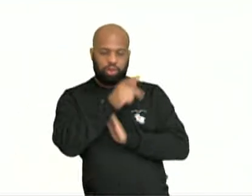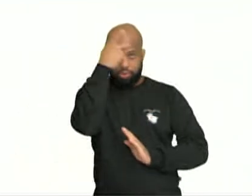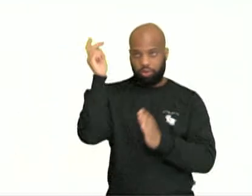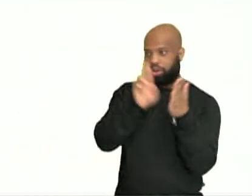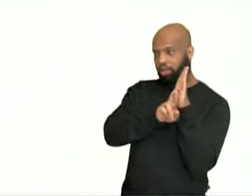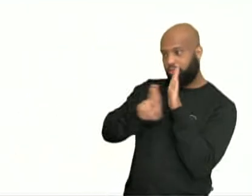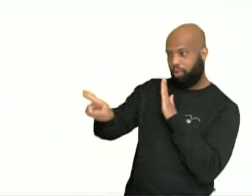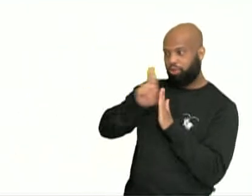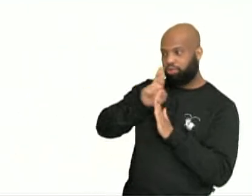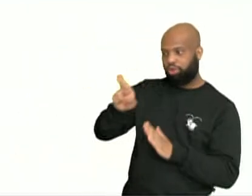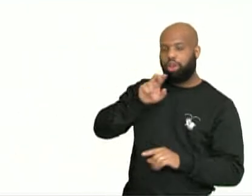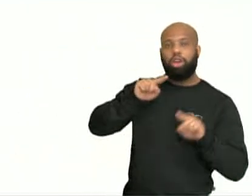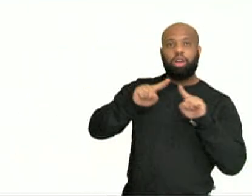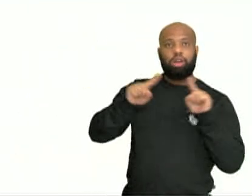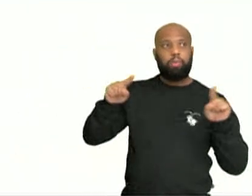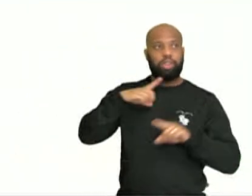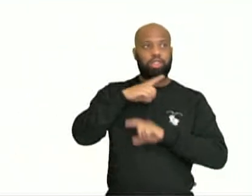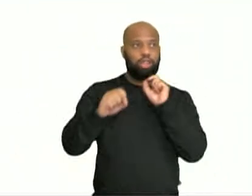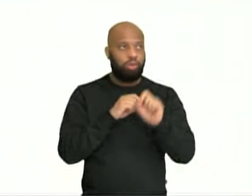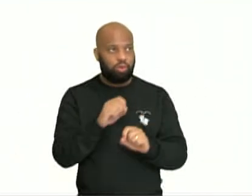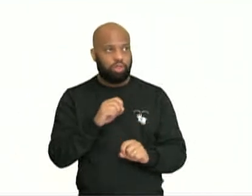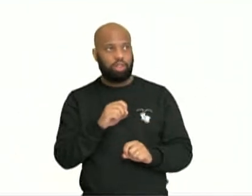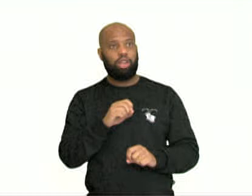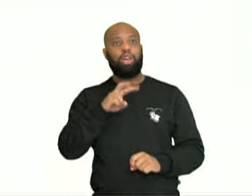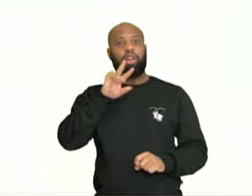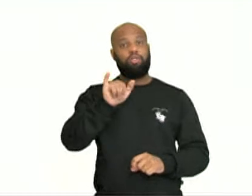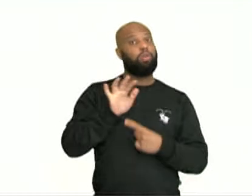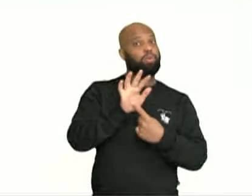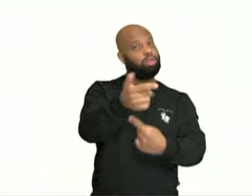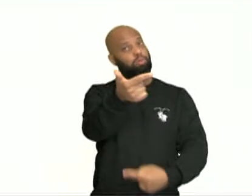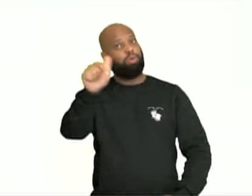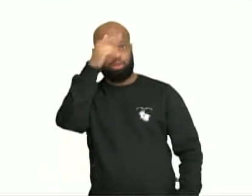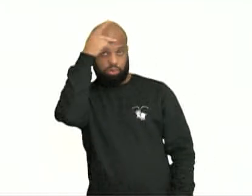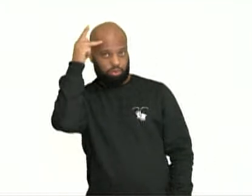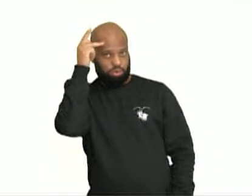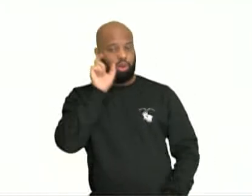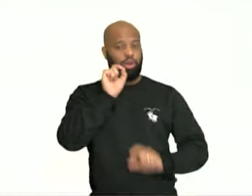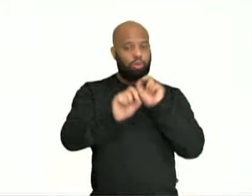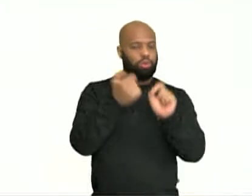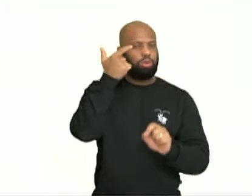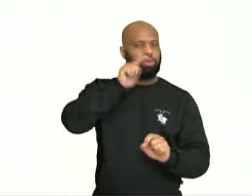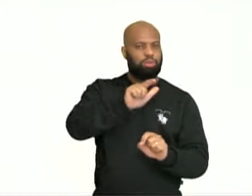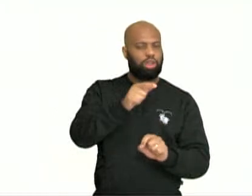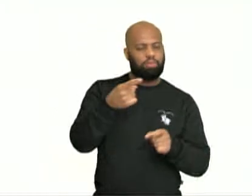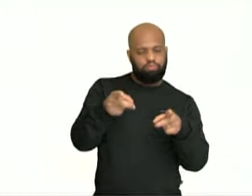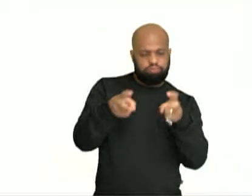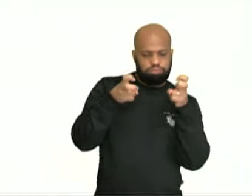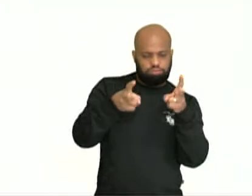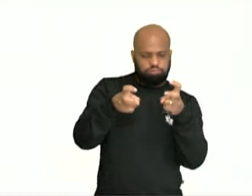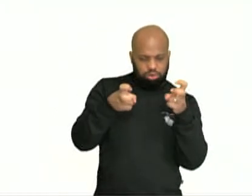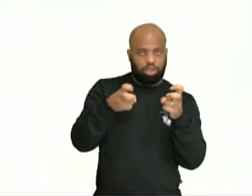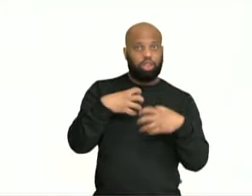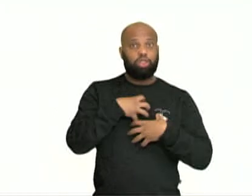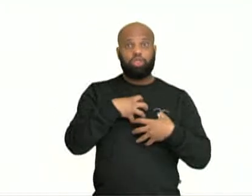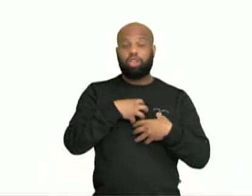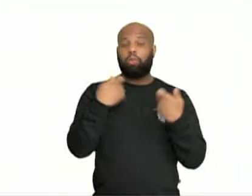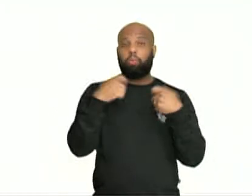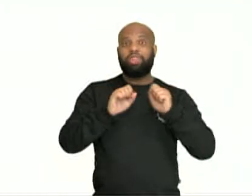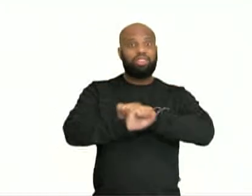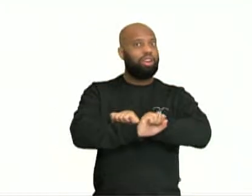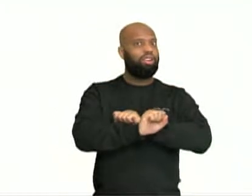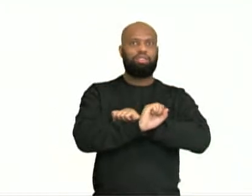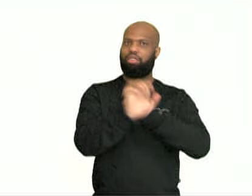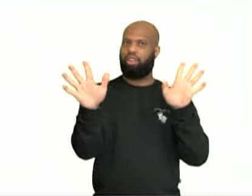estão cientes de que será levada a terceiros. Então, o que eu observo? Que ela deve ser clara, porque